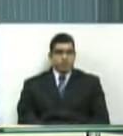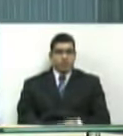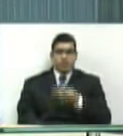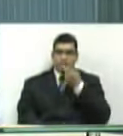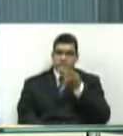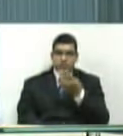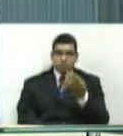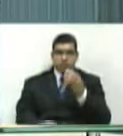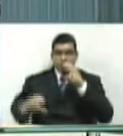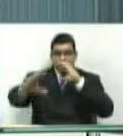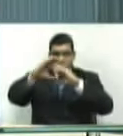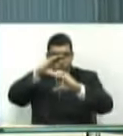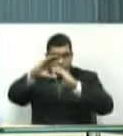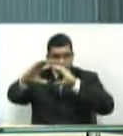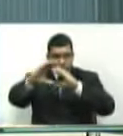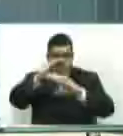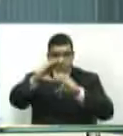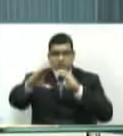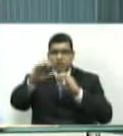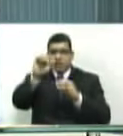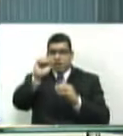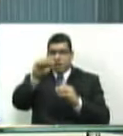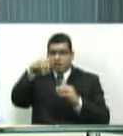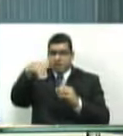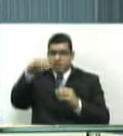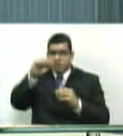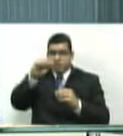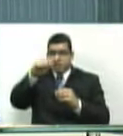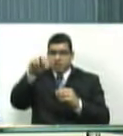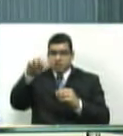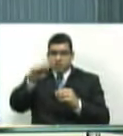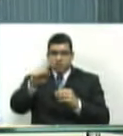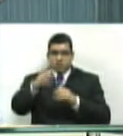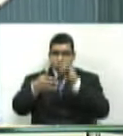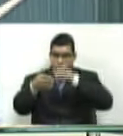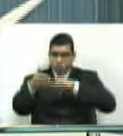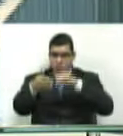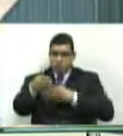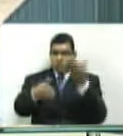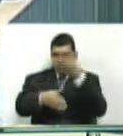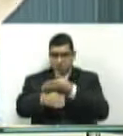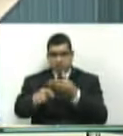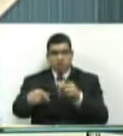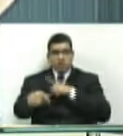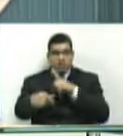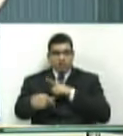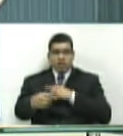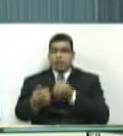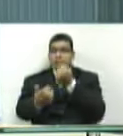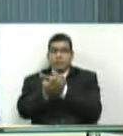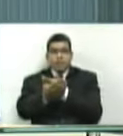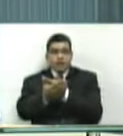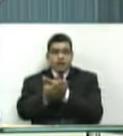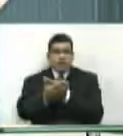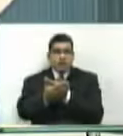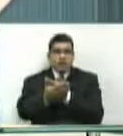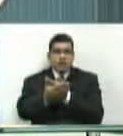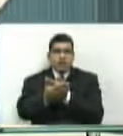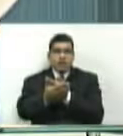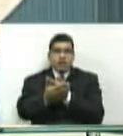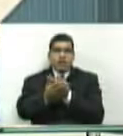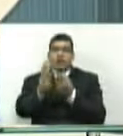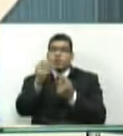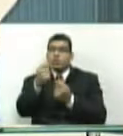reitera a comunicação à Amazonprev de que a Amazonprev tem que pagar custas